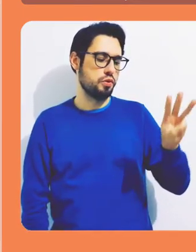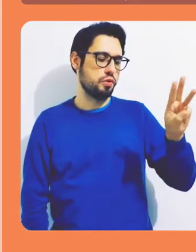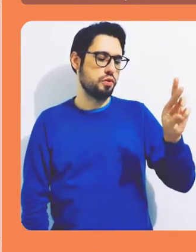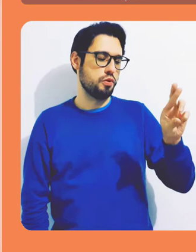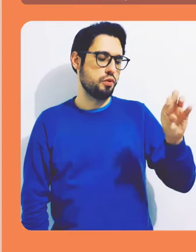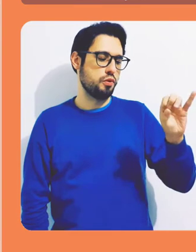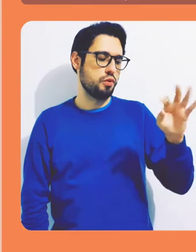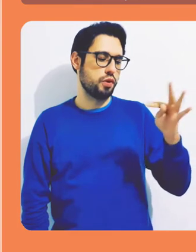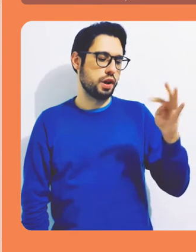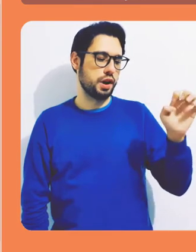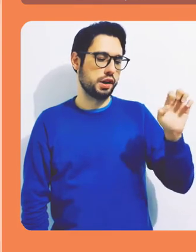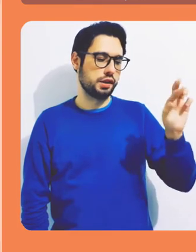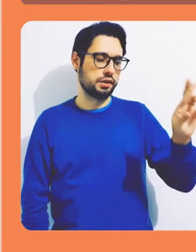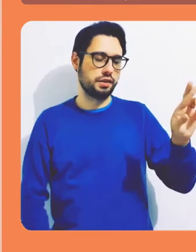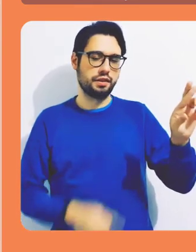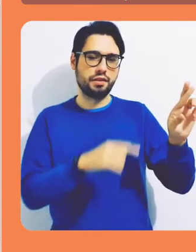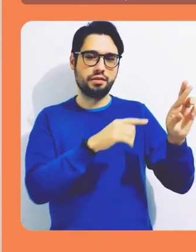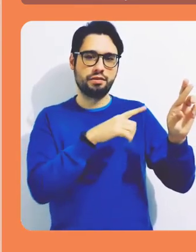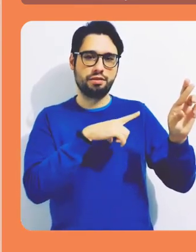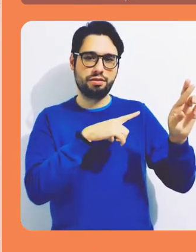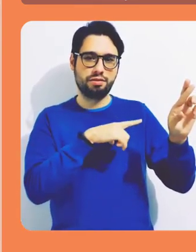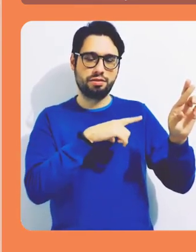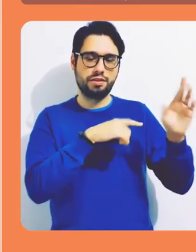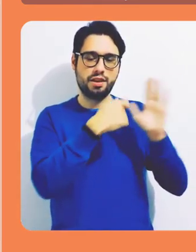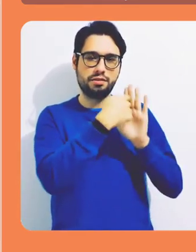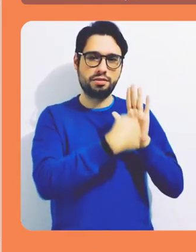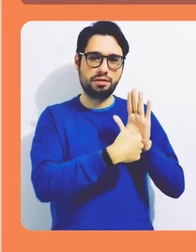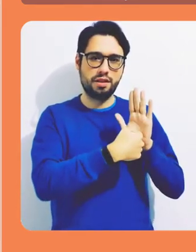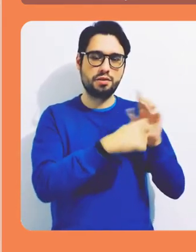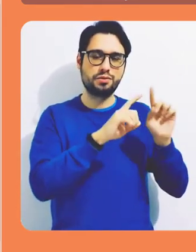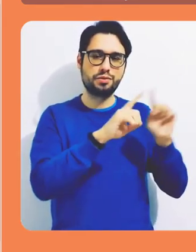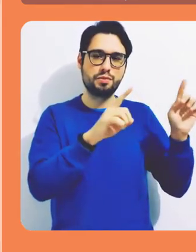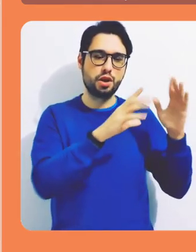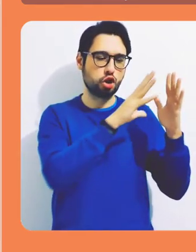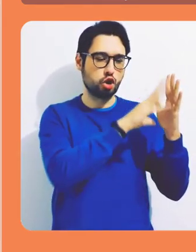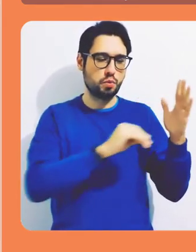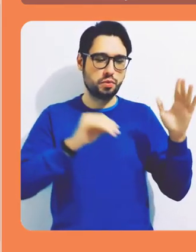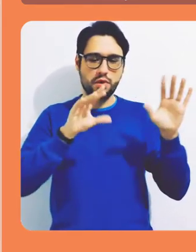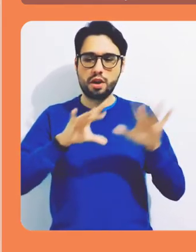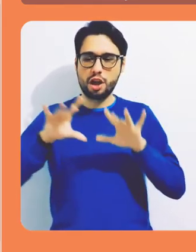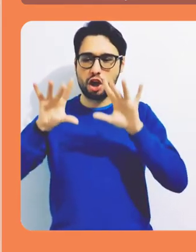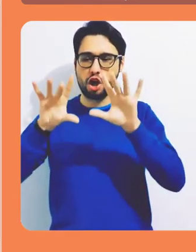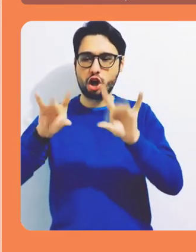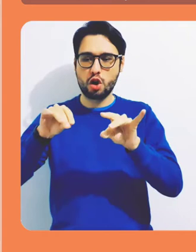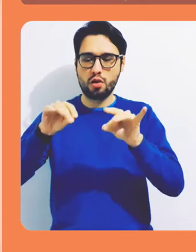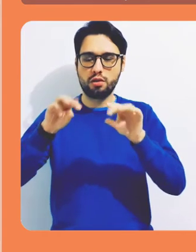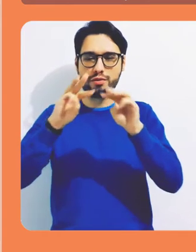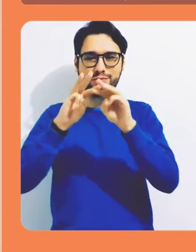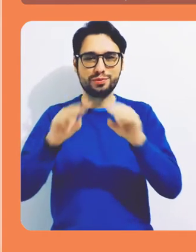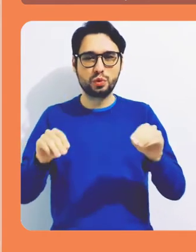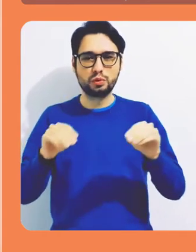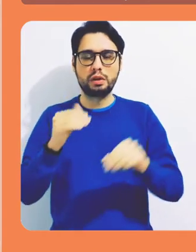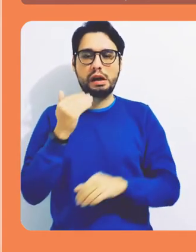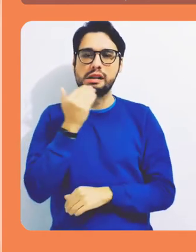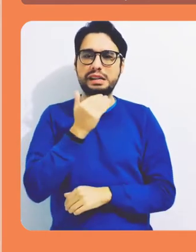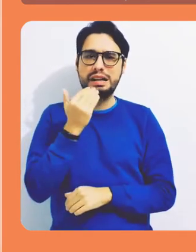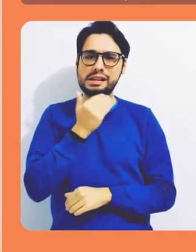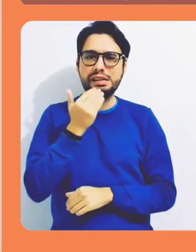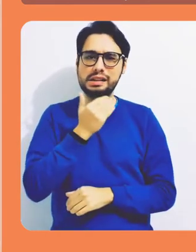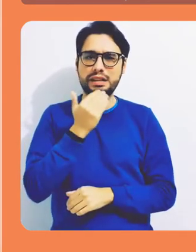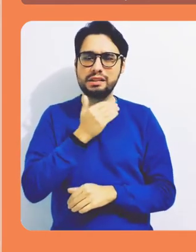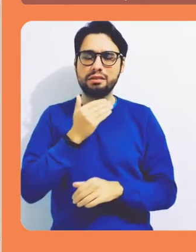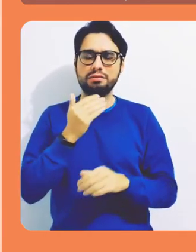Writer do LibreOffice, né? Ou até lá do próprio Docs, né? Do Drive.